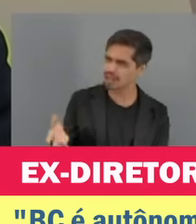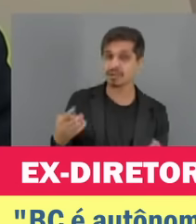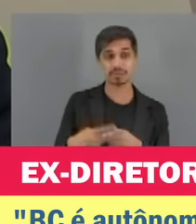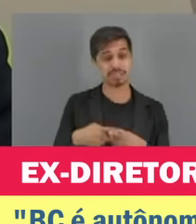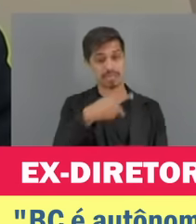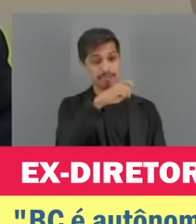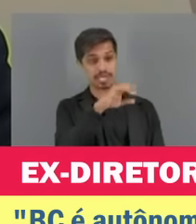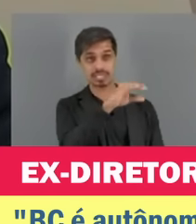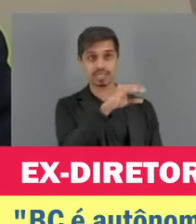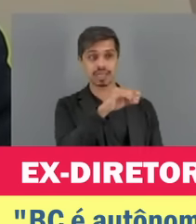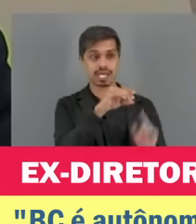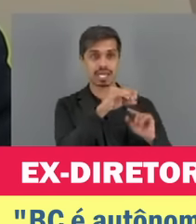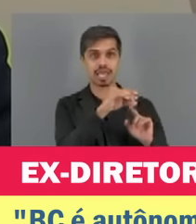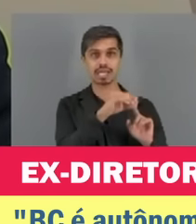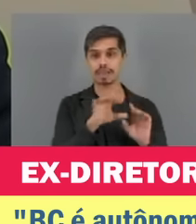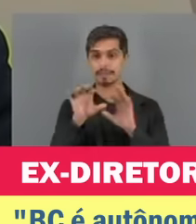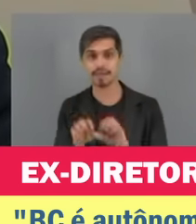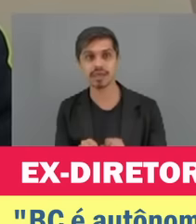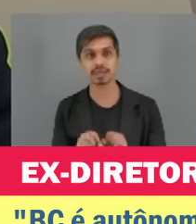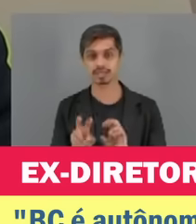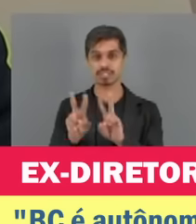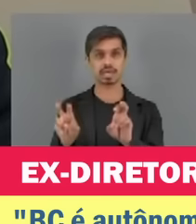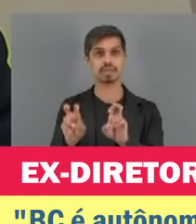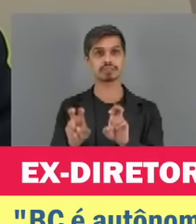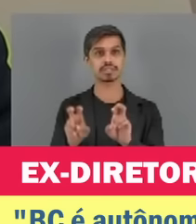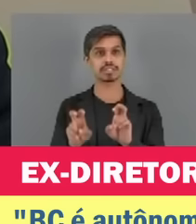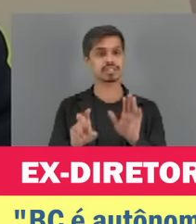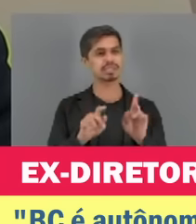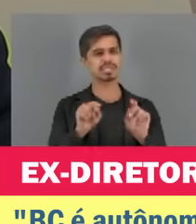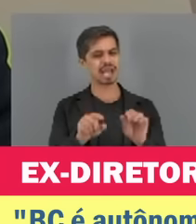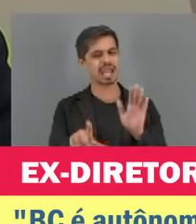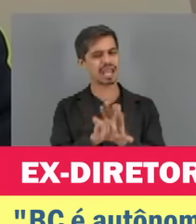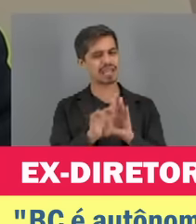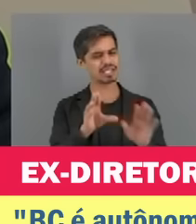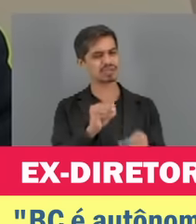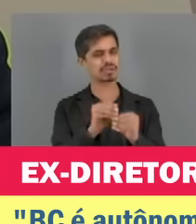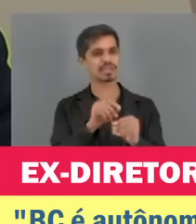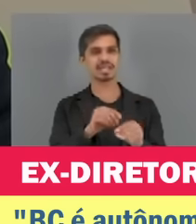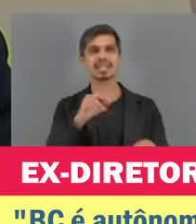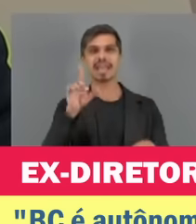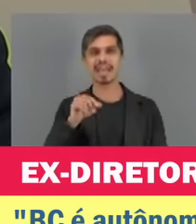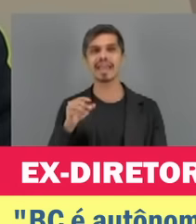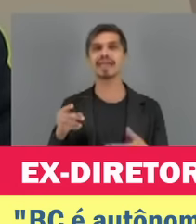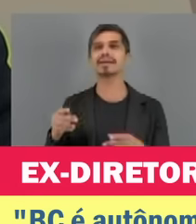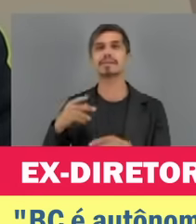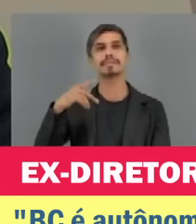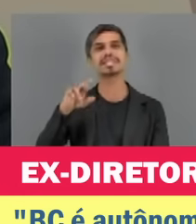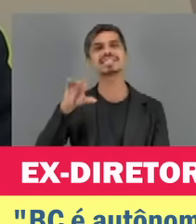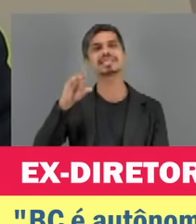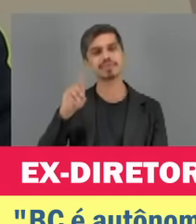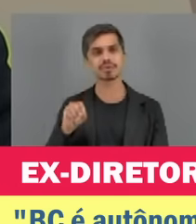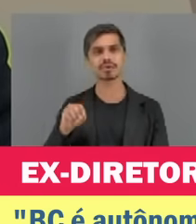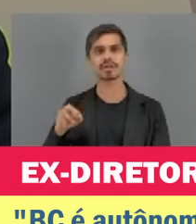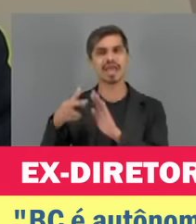PEC transforma matéria que pode ser considerada de lei complementar em princípio constitucional. Até se pode questionar a